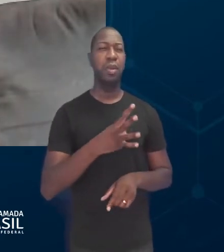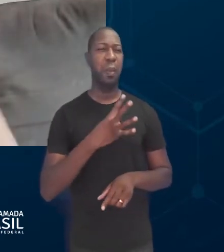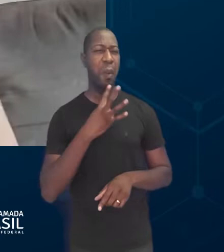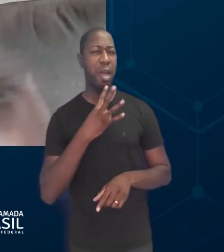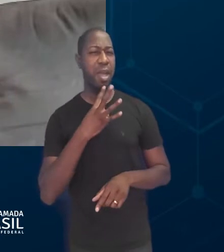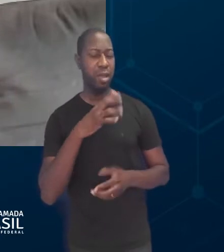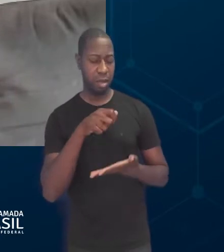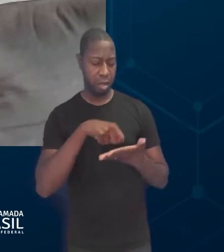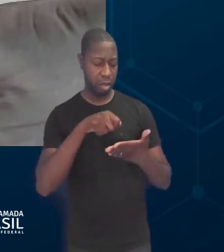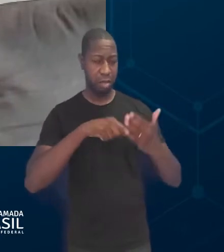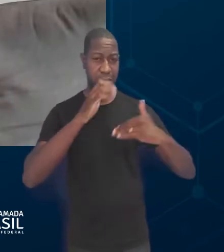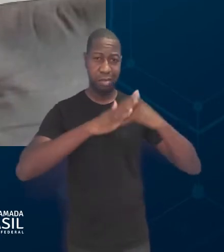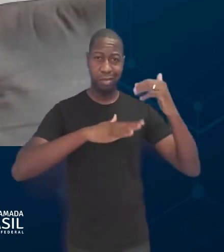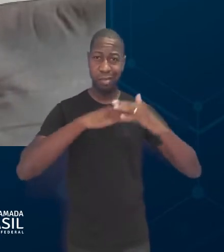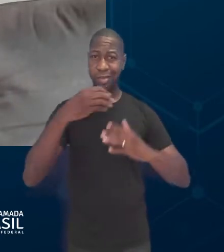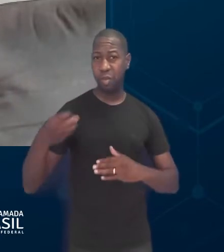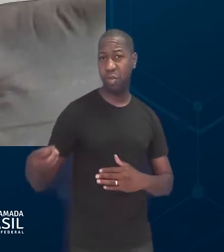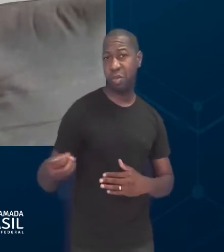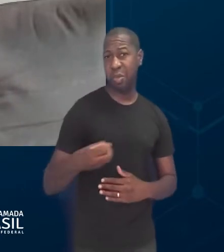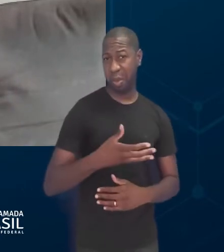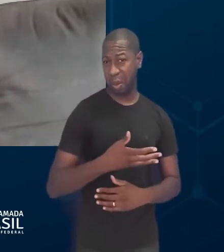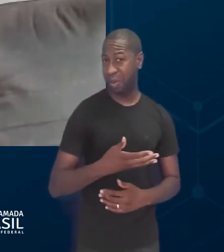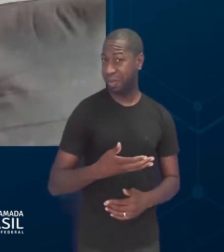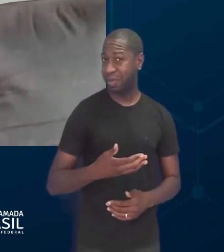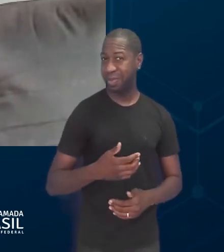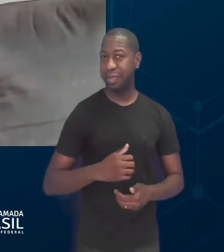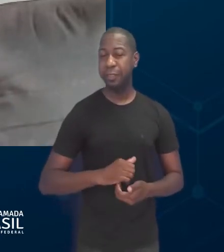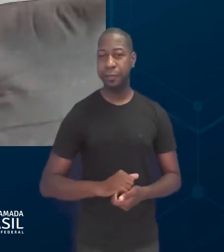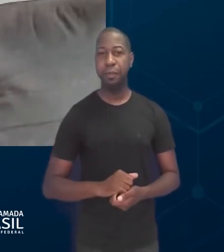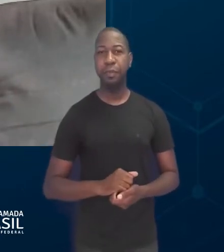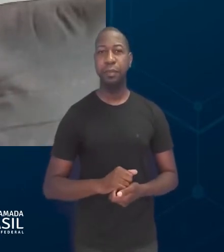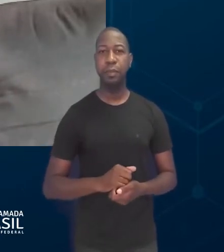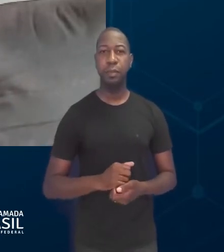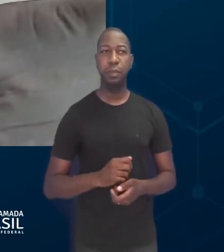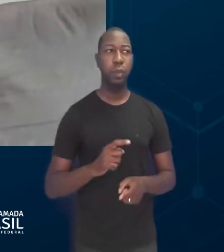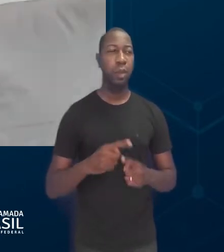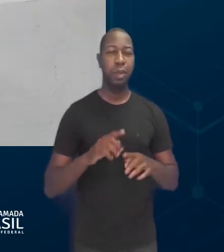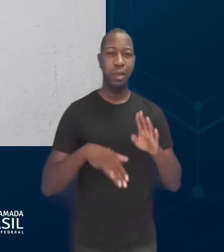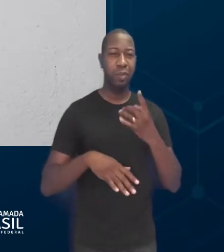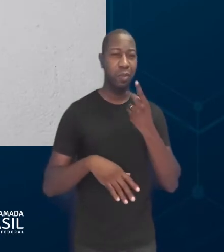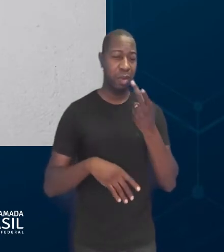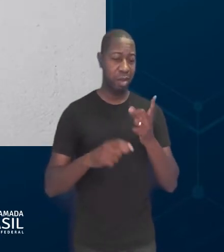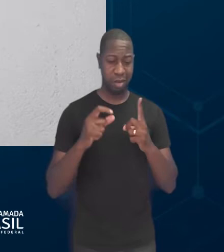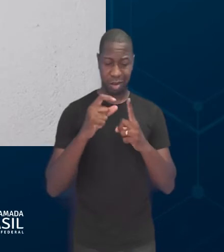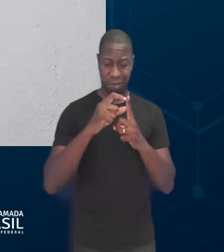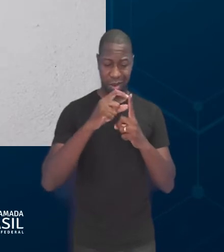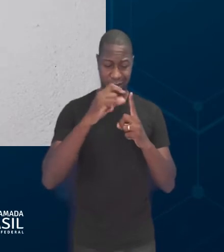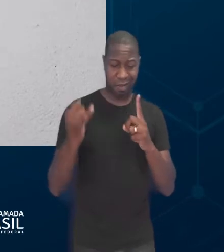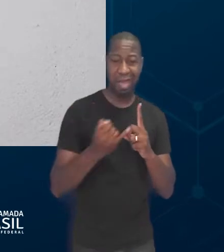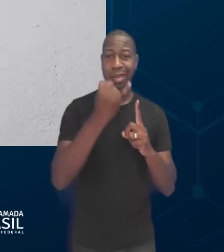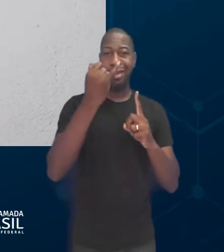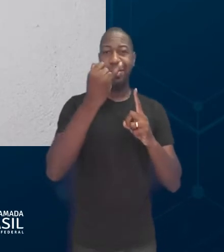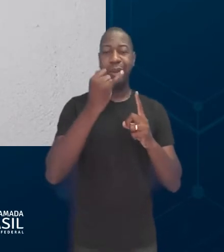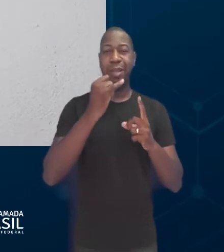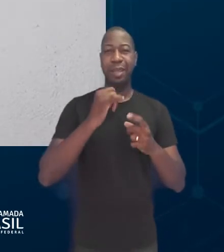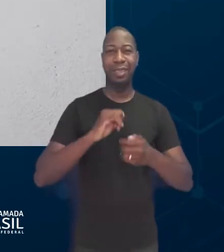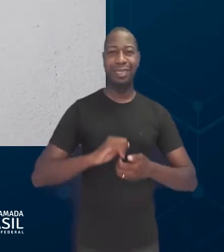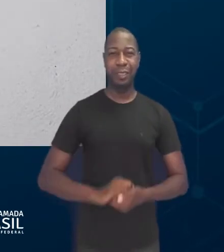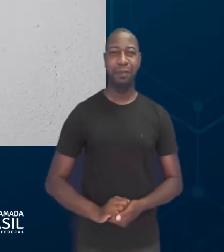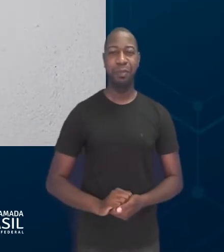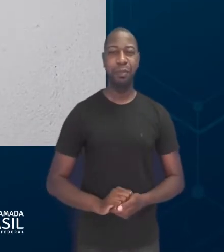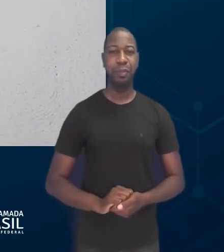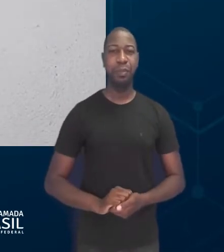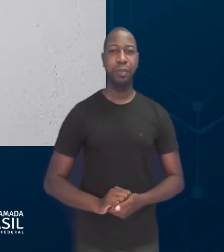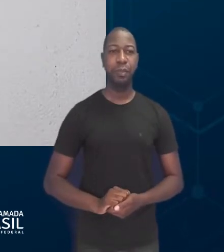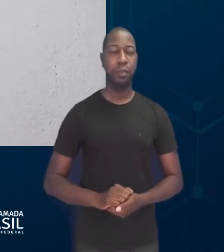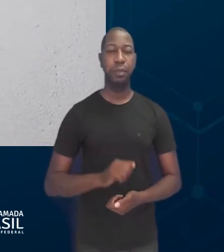autores, outros autores já tão conhecidos, e da gente falar da palavra, da importância da palavra. Um lugar mágico, aonde